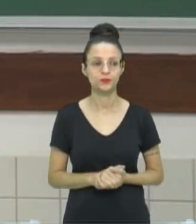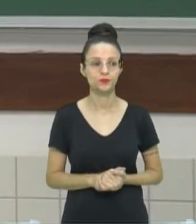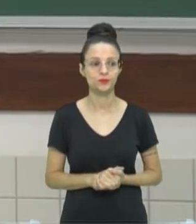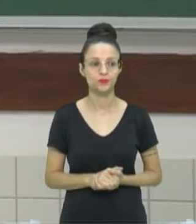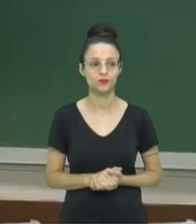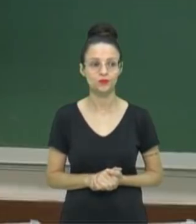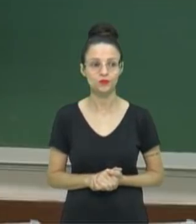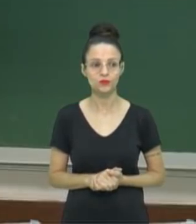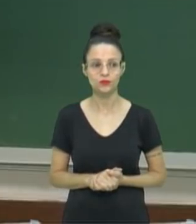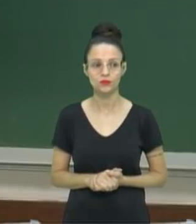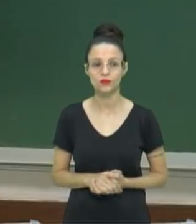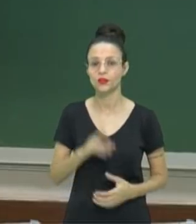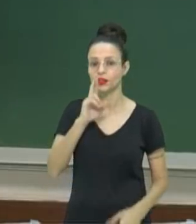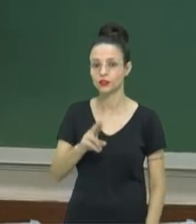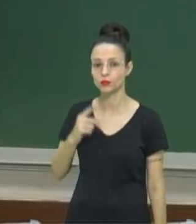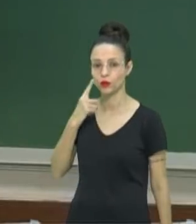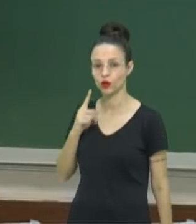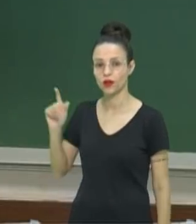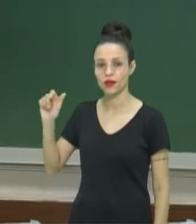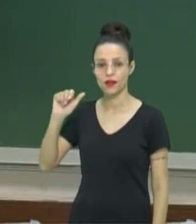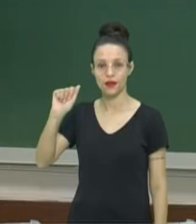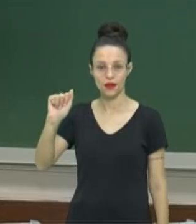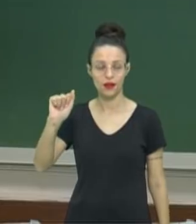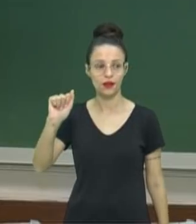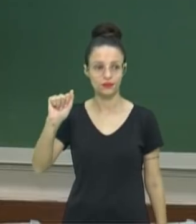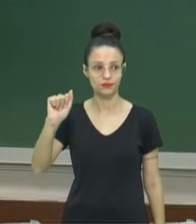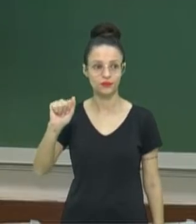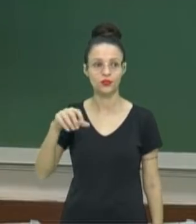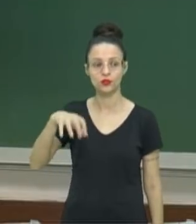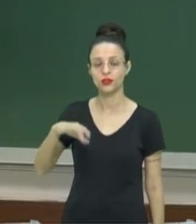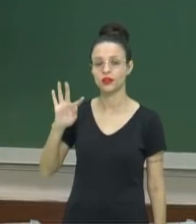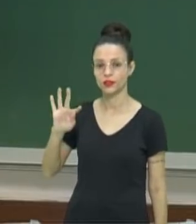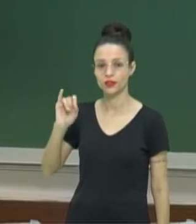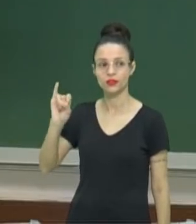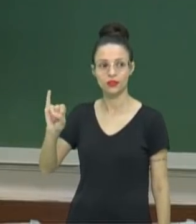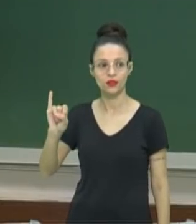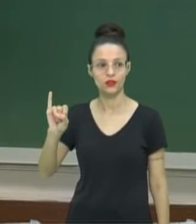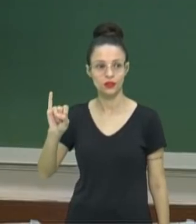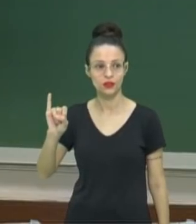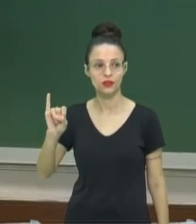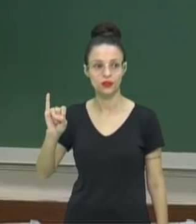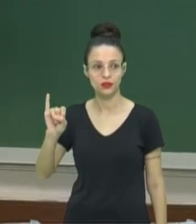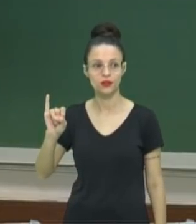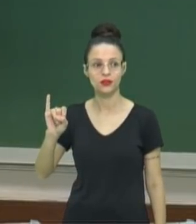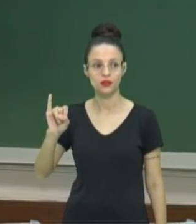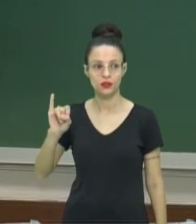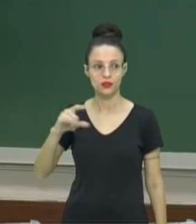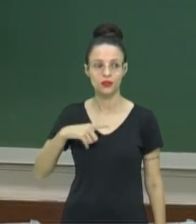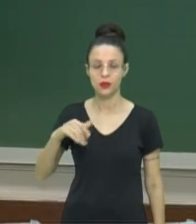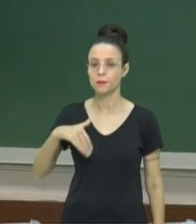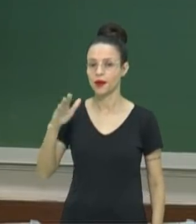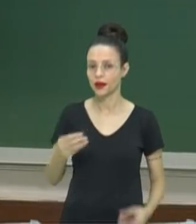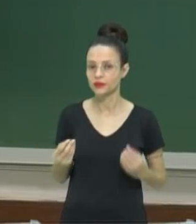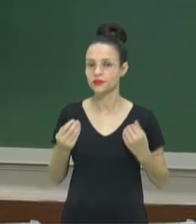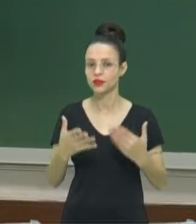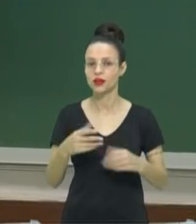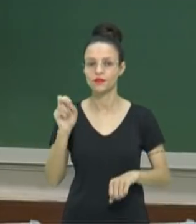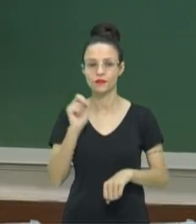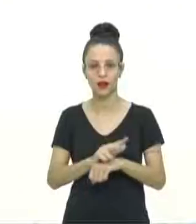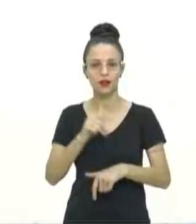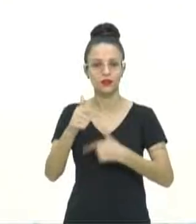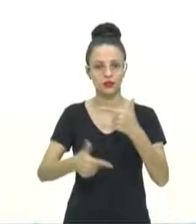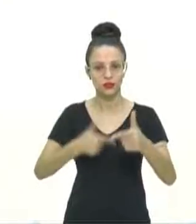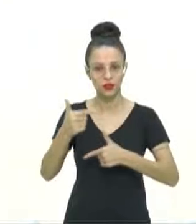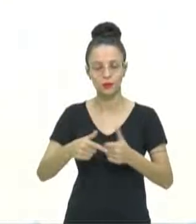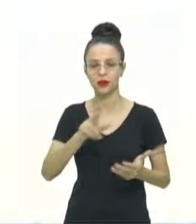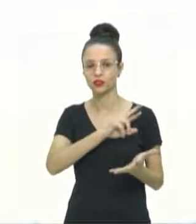Então, respostas lá. A letra A, o setor de TI oferece cada vez mais oportunidades de emprego e